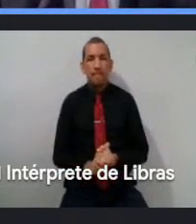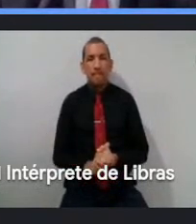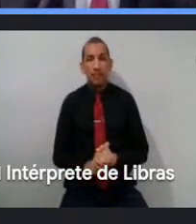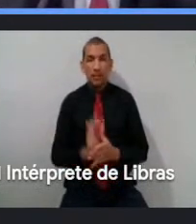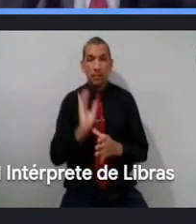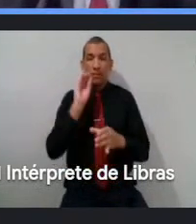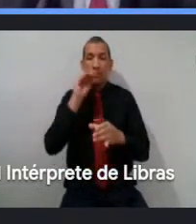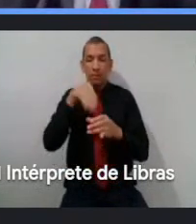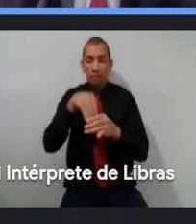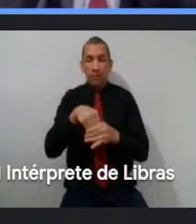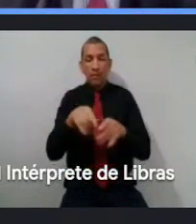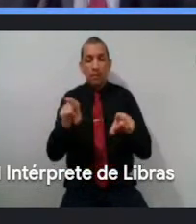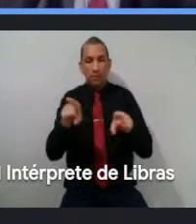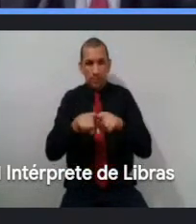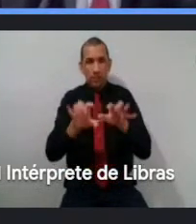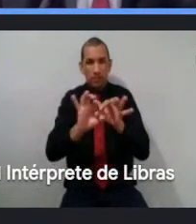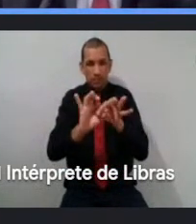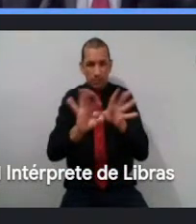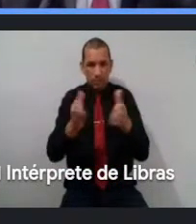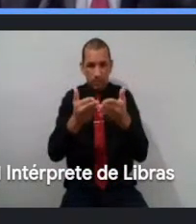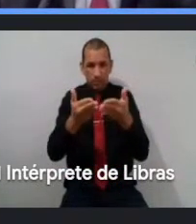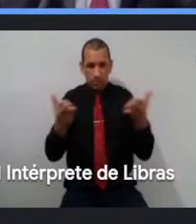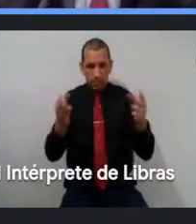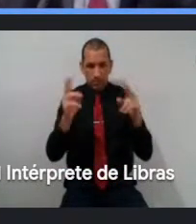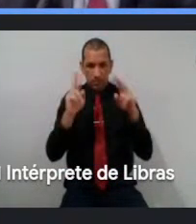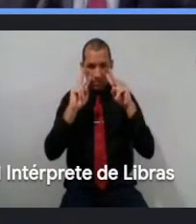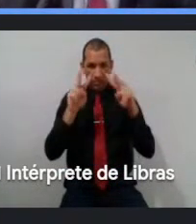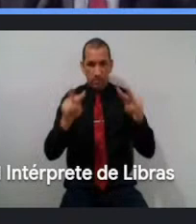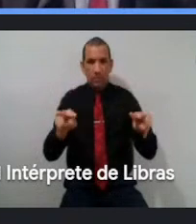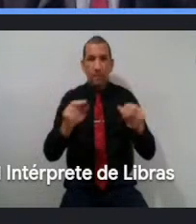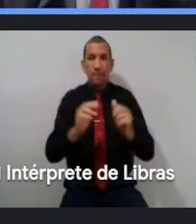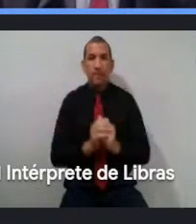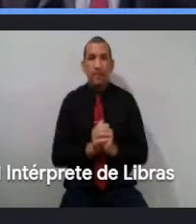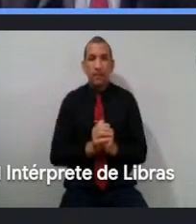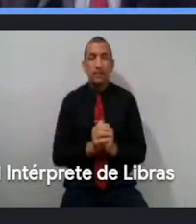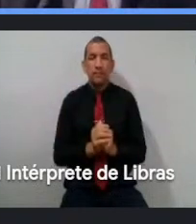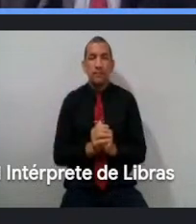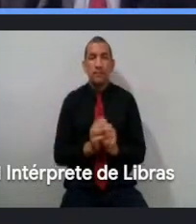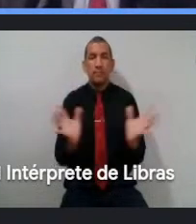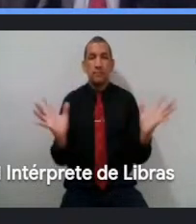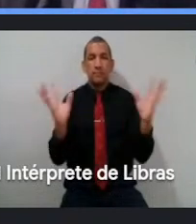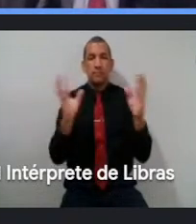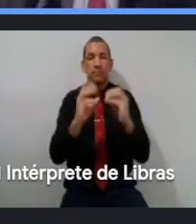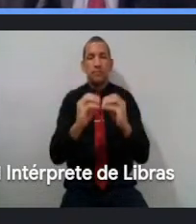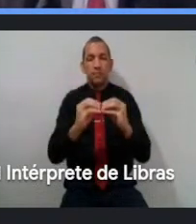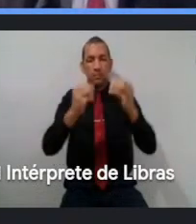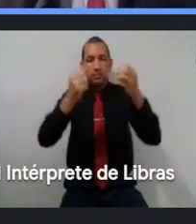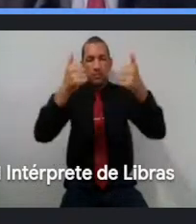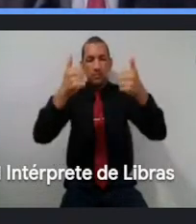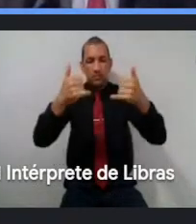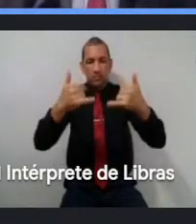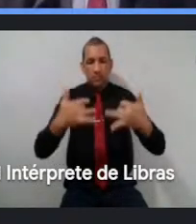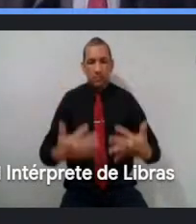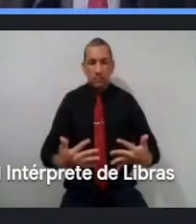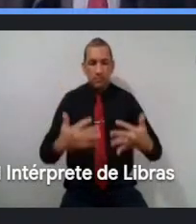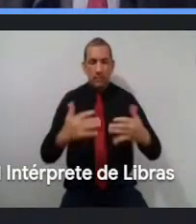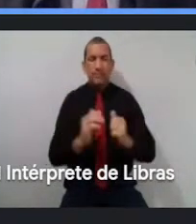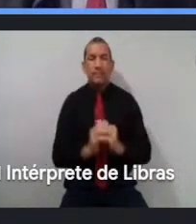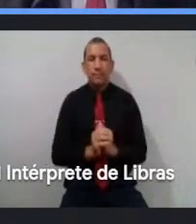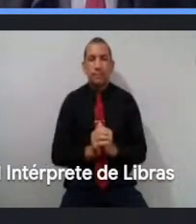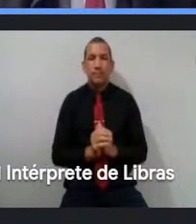voto também já foi disponibilizado ovos duas partes vou fazer um perto e resumo do caso